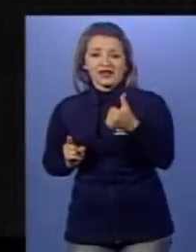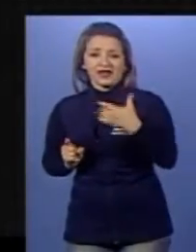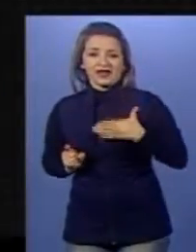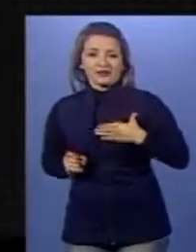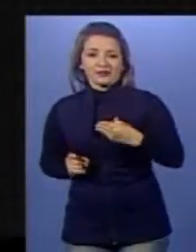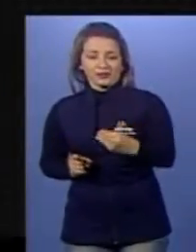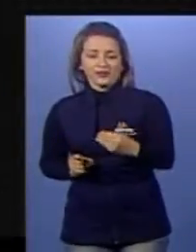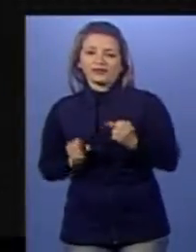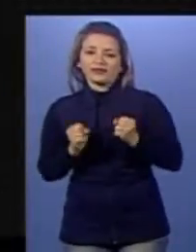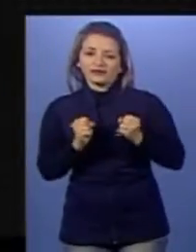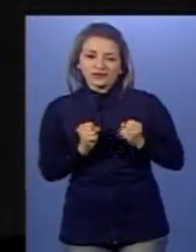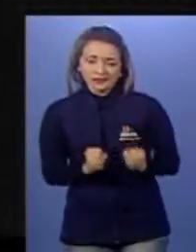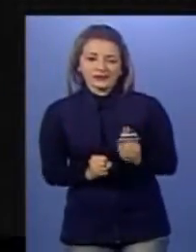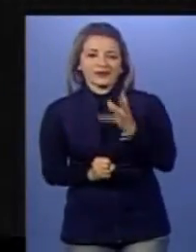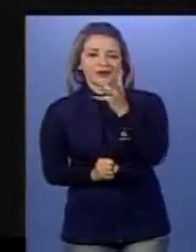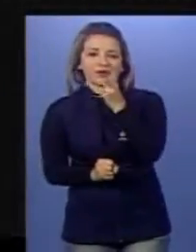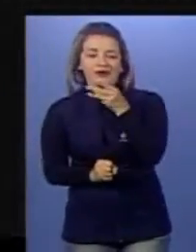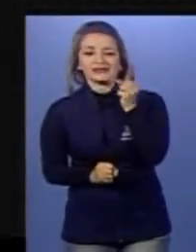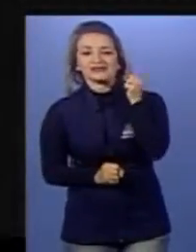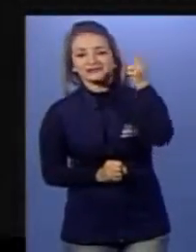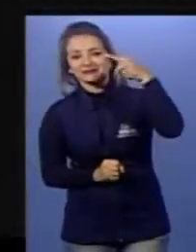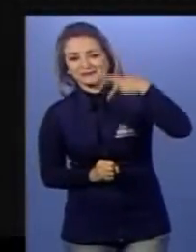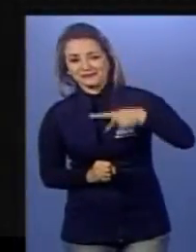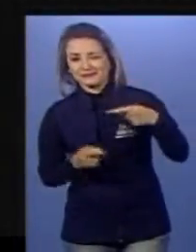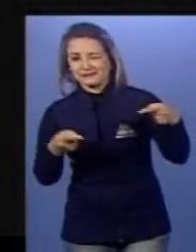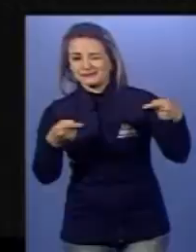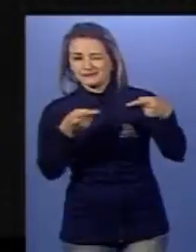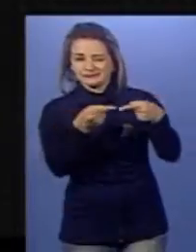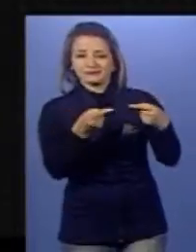que aconteceu em 2010